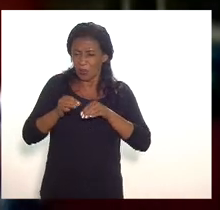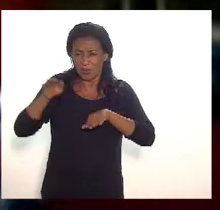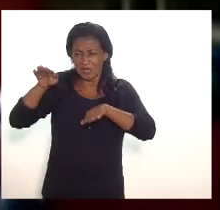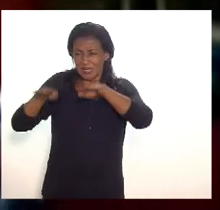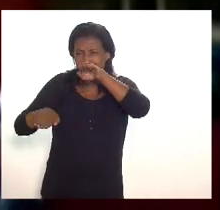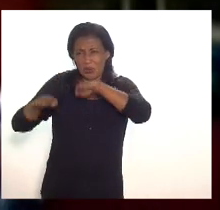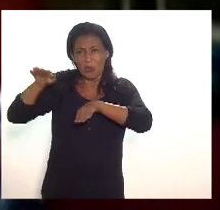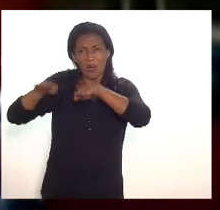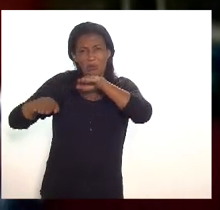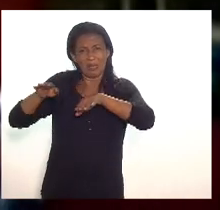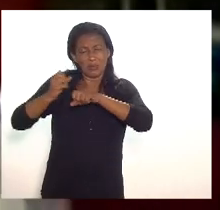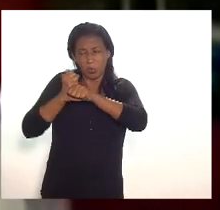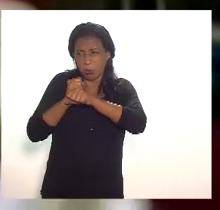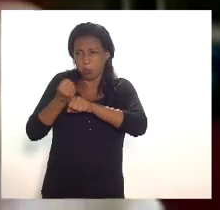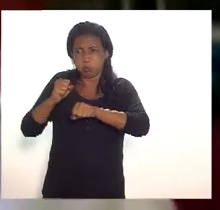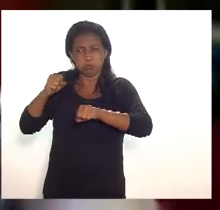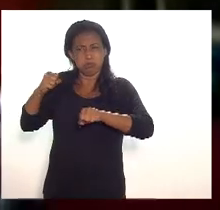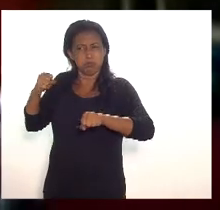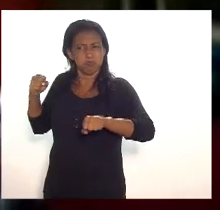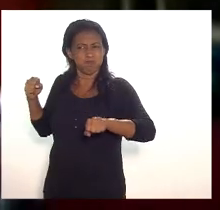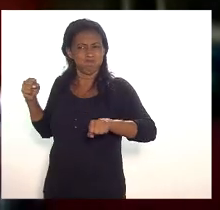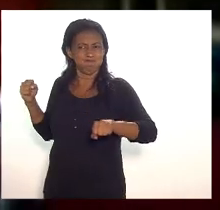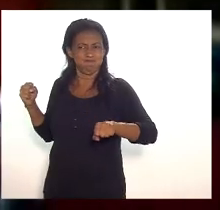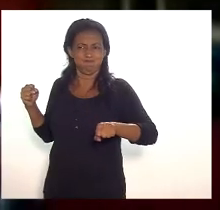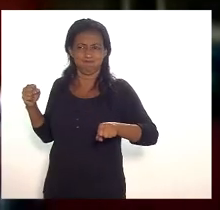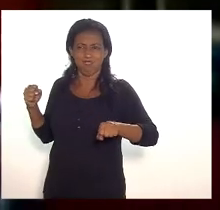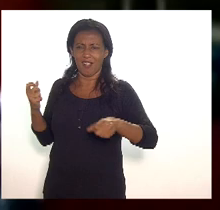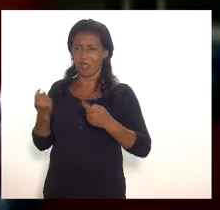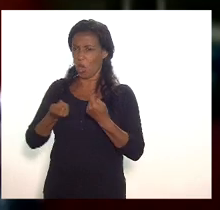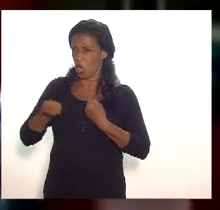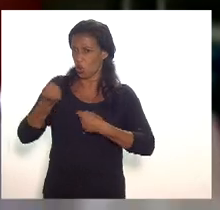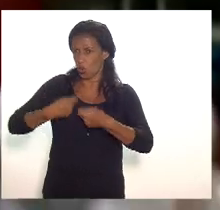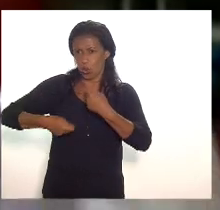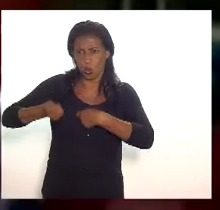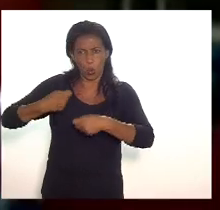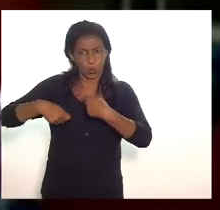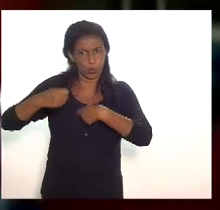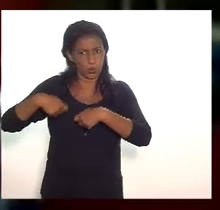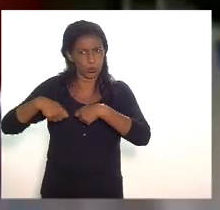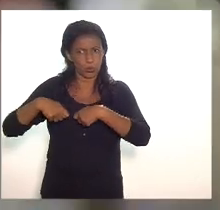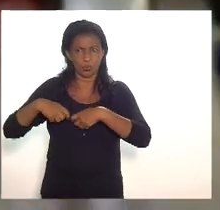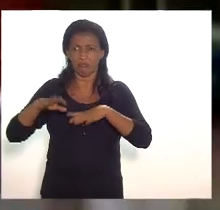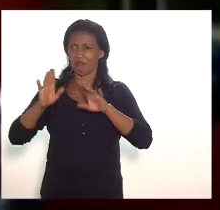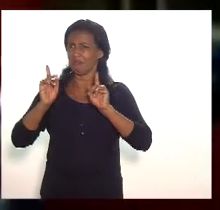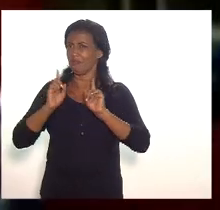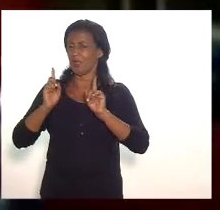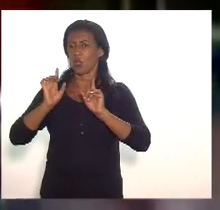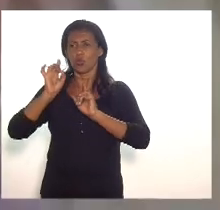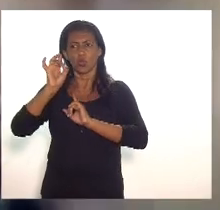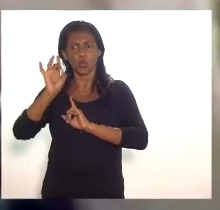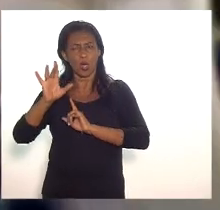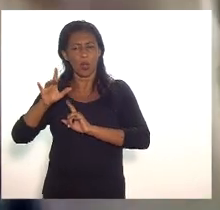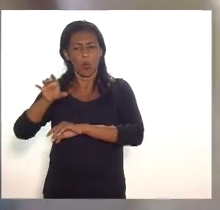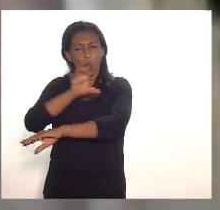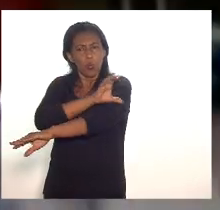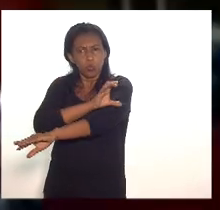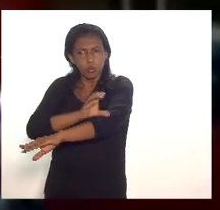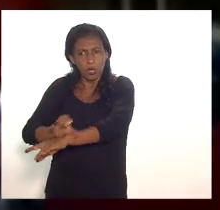desigualdade não só de caráter econômico, mas de caráter político,